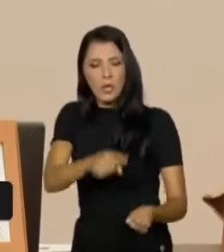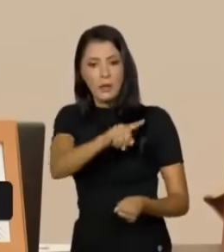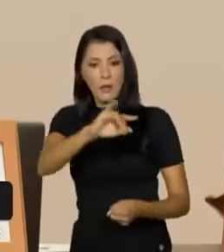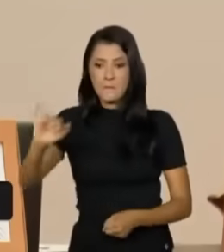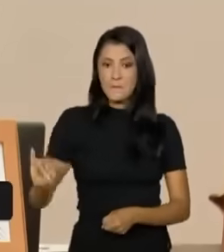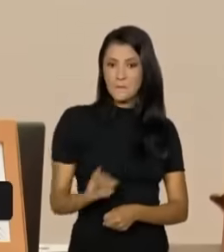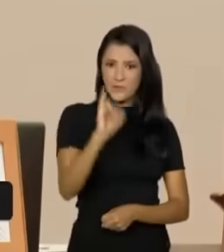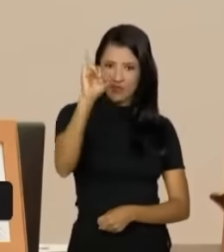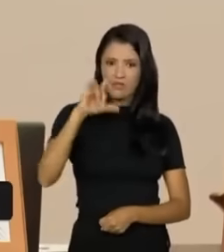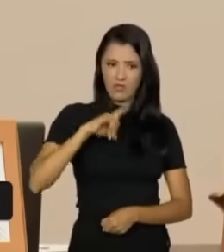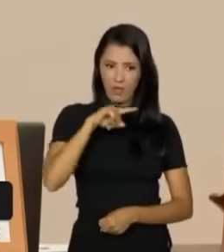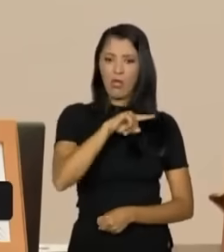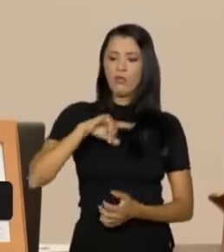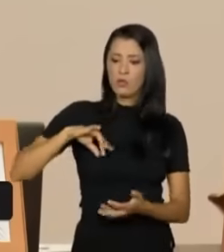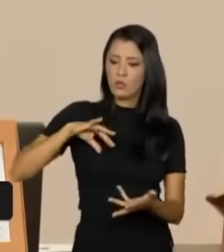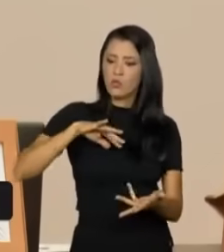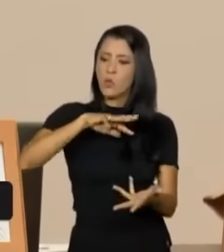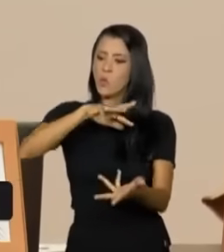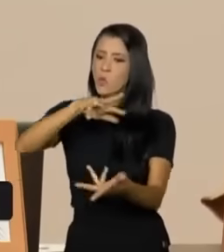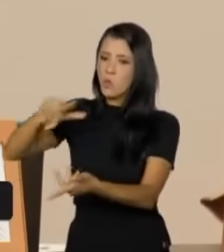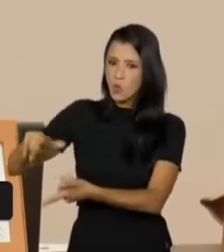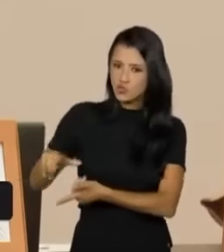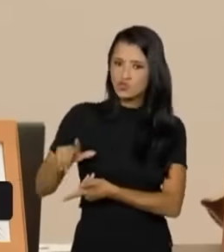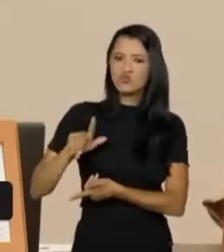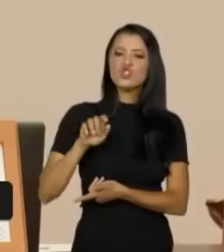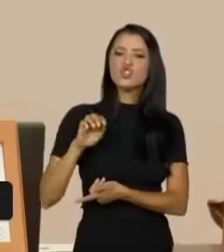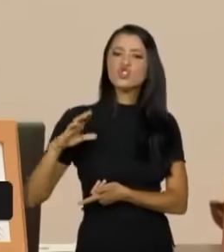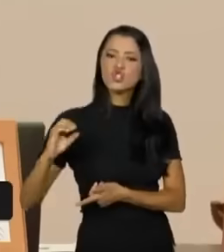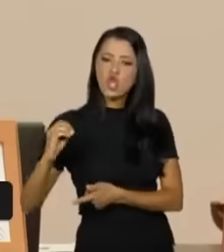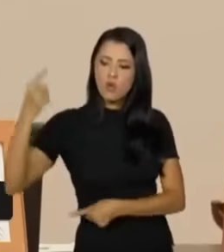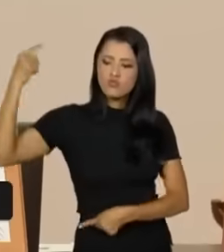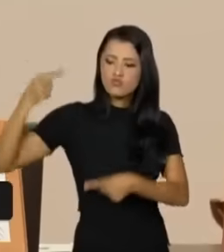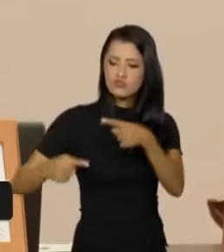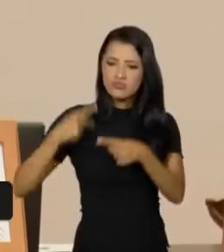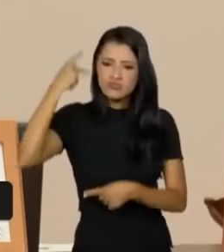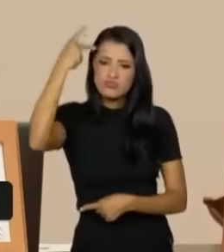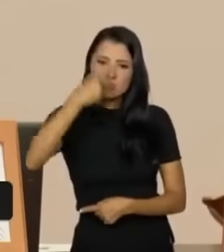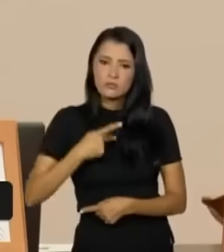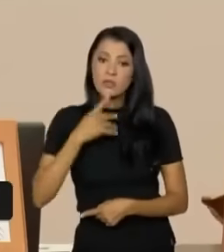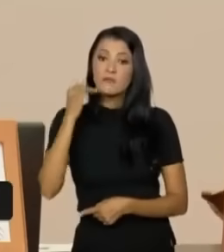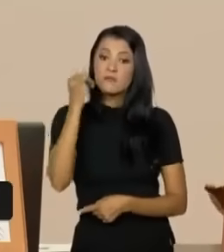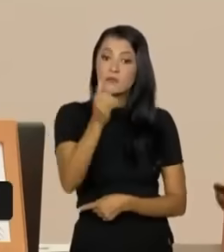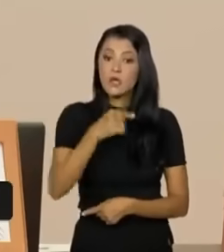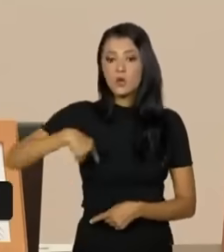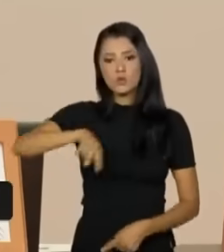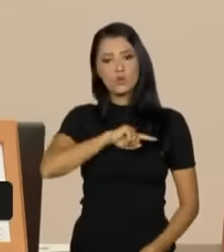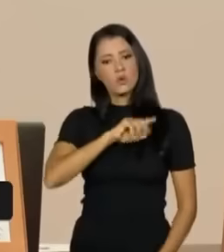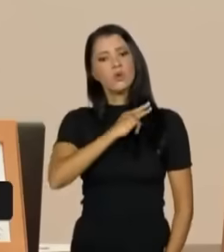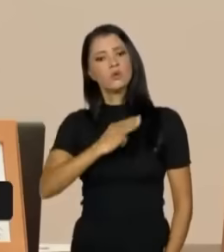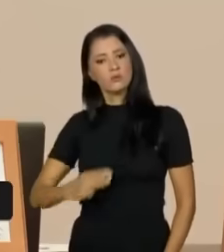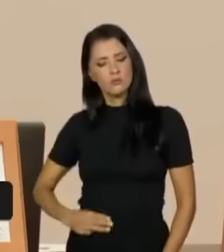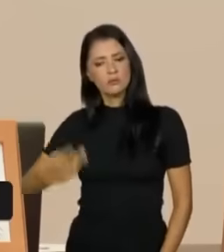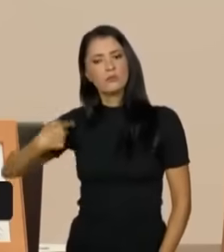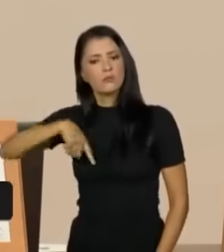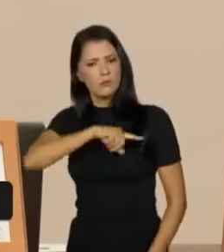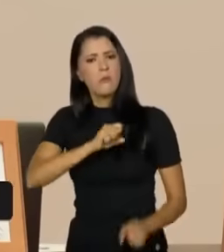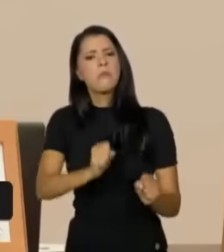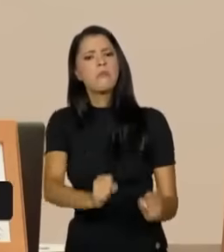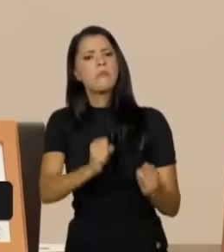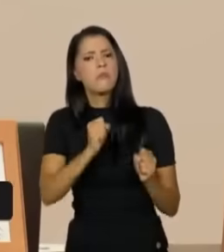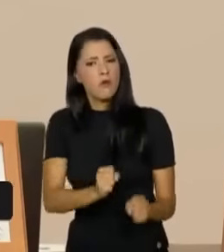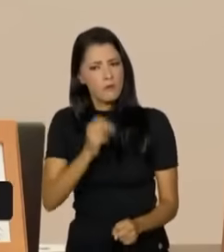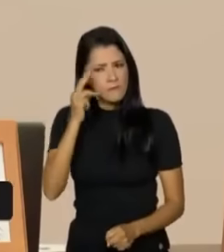tem na geopolítica, eu queria dizer aos nossos ministros, aos empresários aqui, a gente pode sonhar